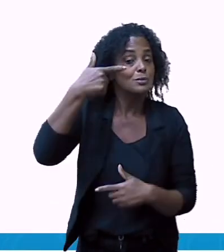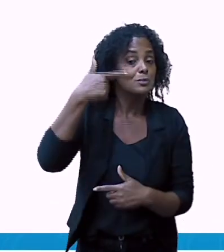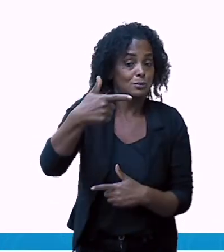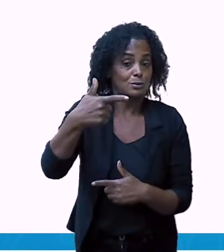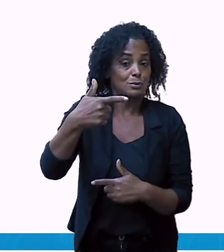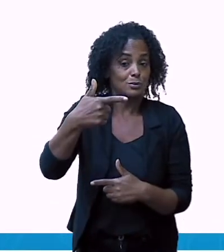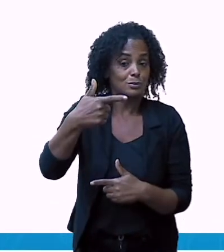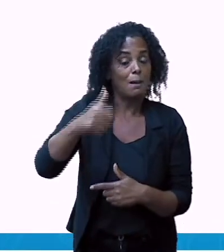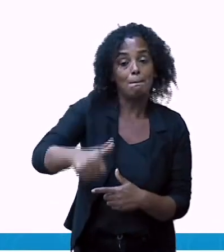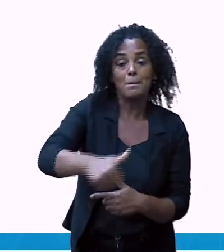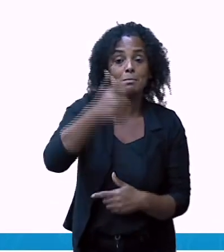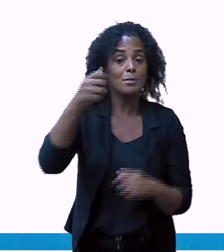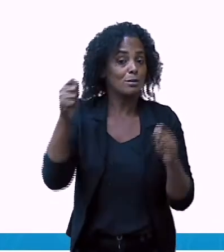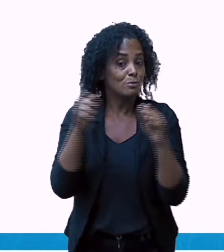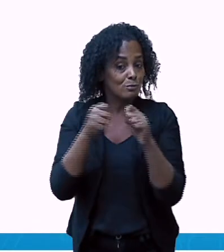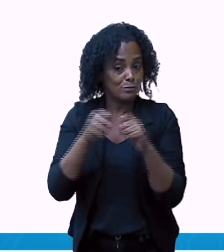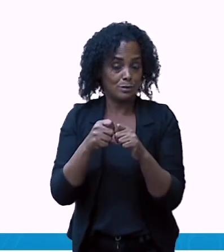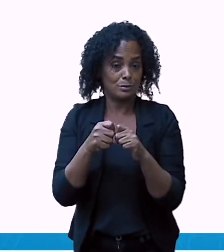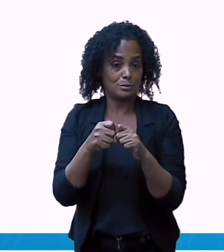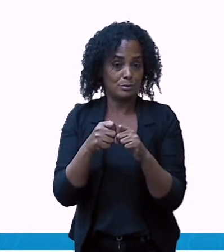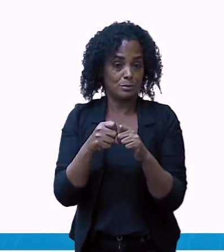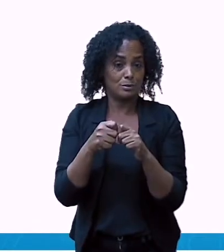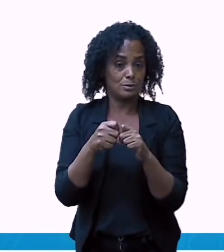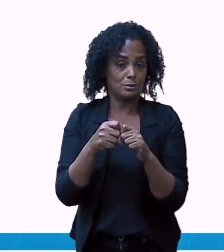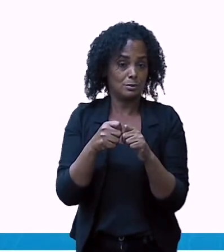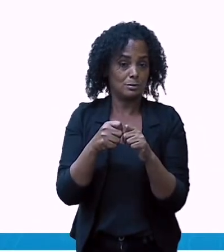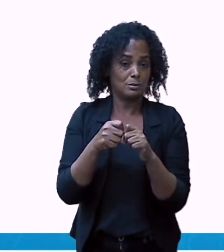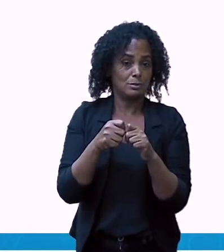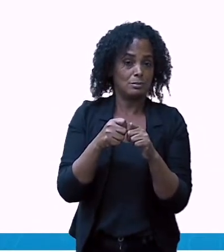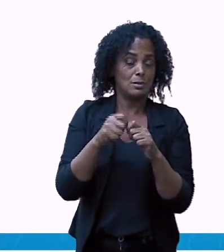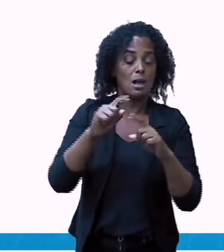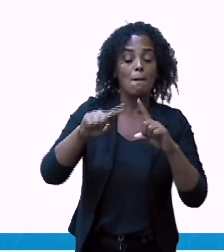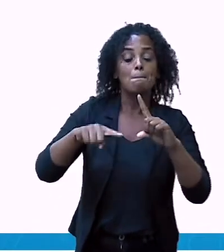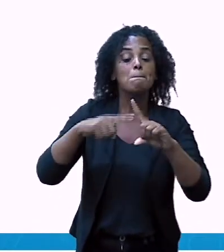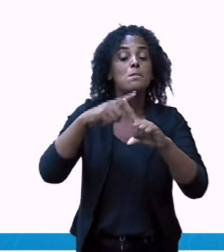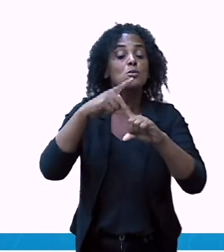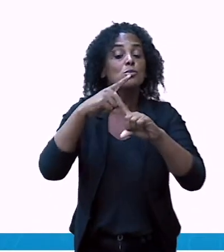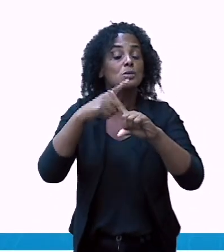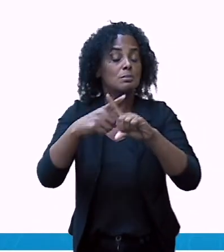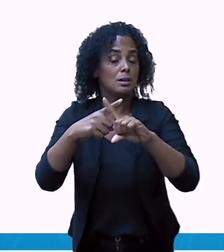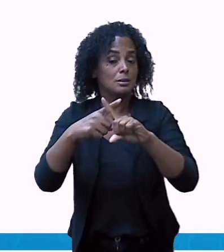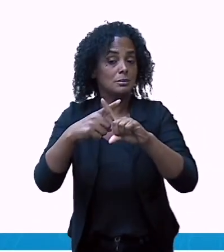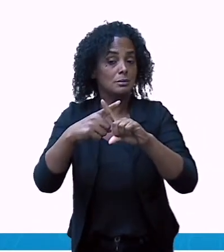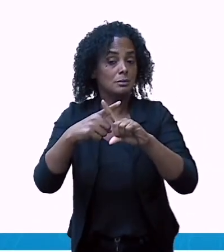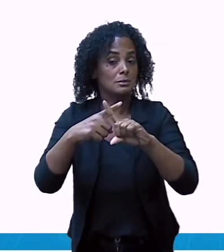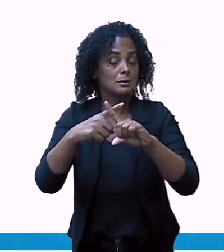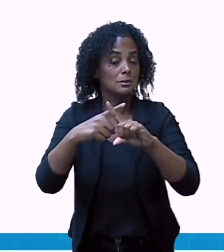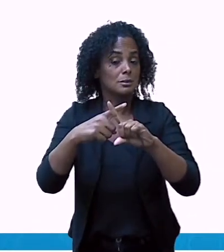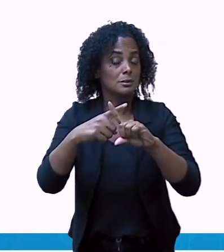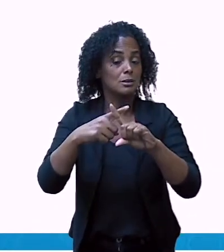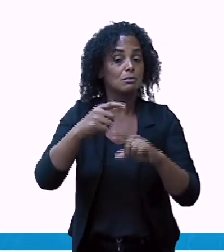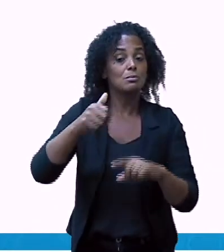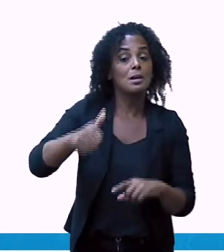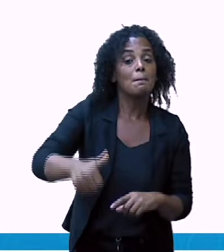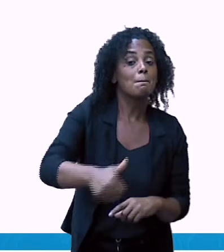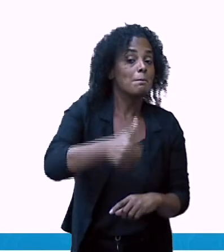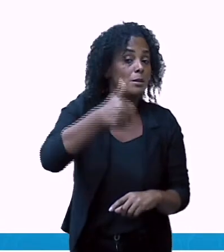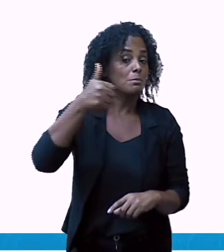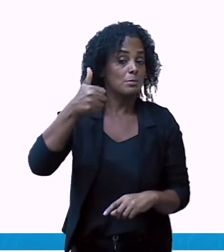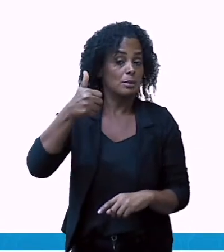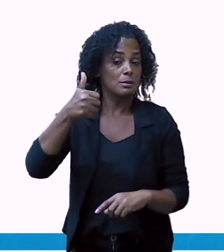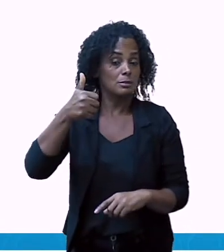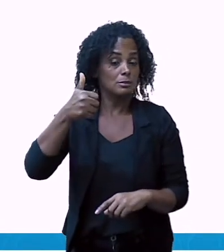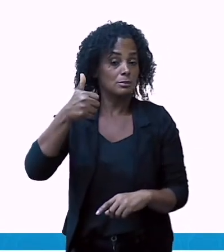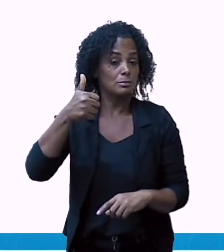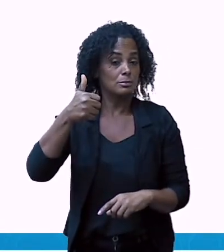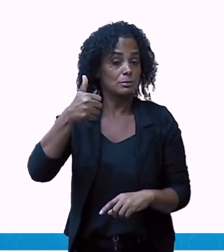ela primeiro. Lembra que a multiplicação e a divisão, elas que mandam primeiro, eu tenho que resolver primeiro? Então, como eu